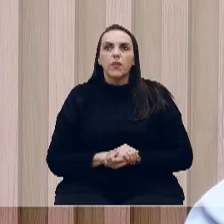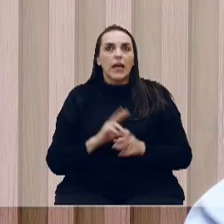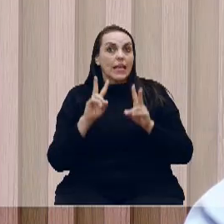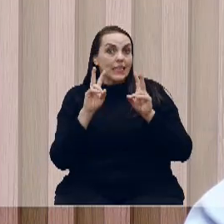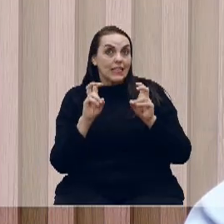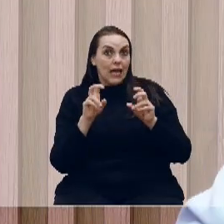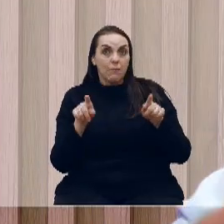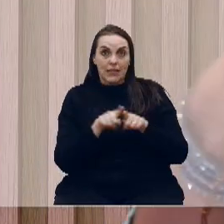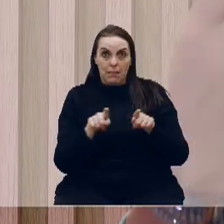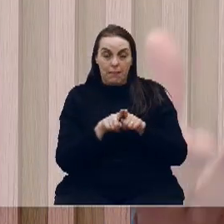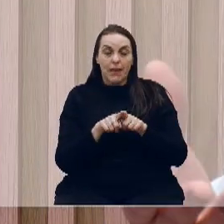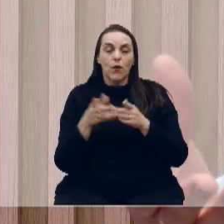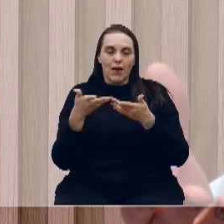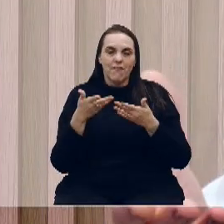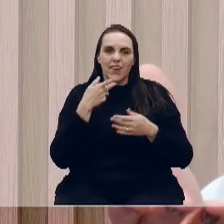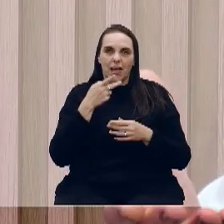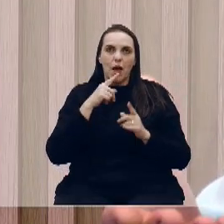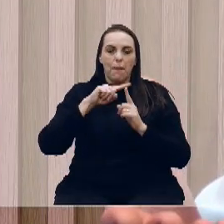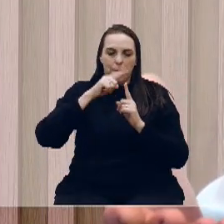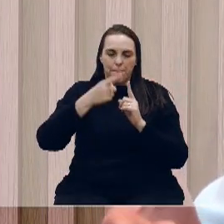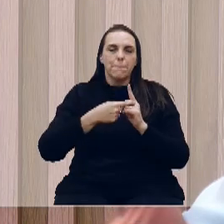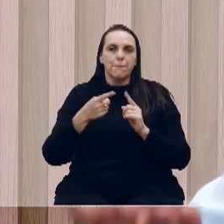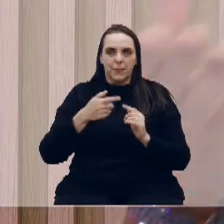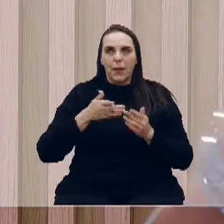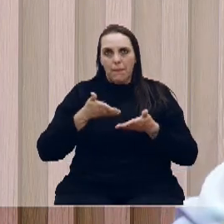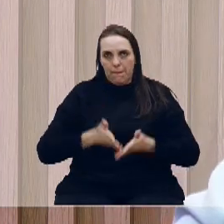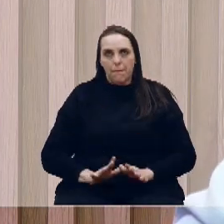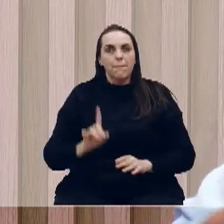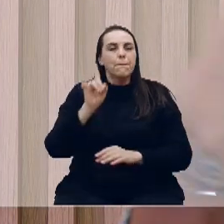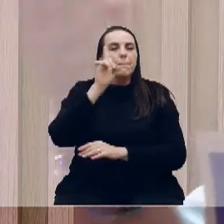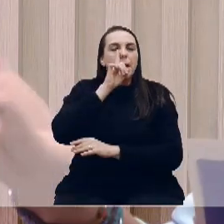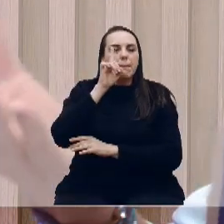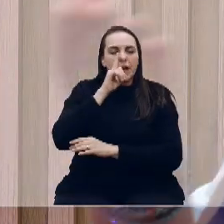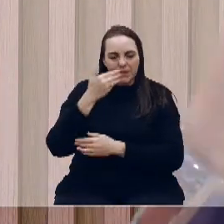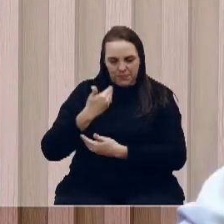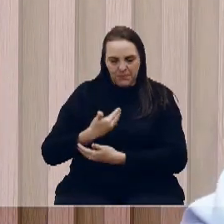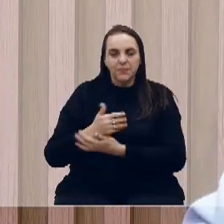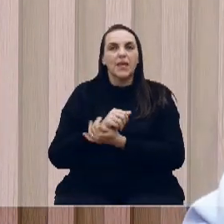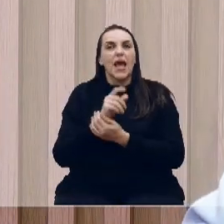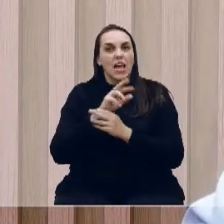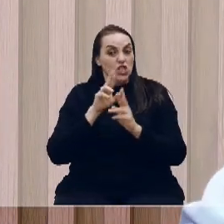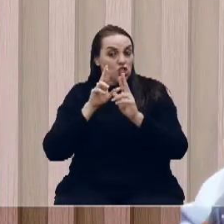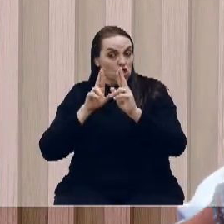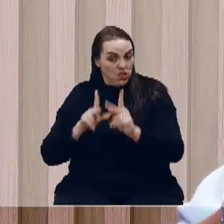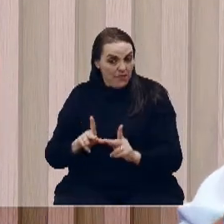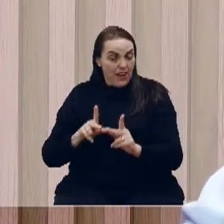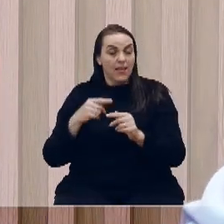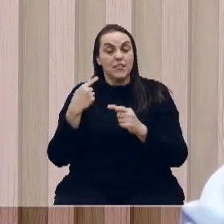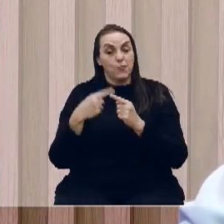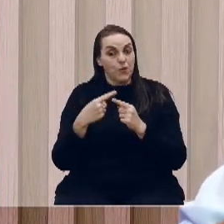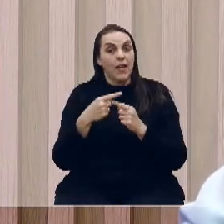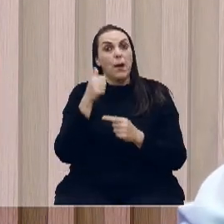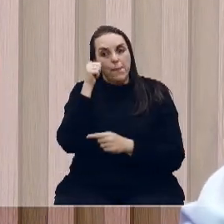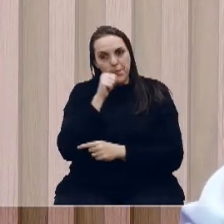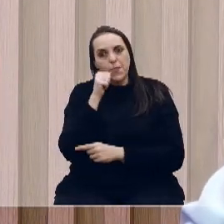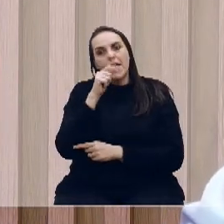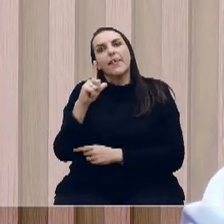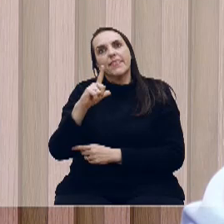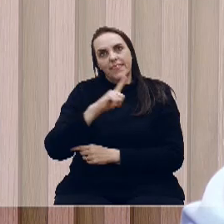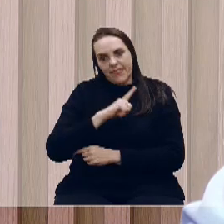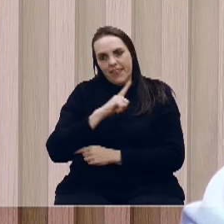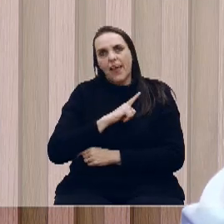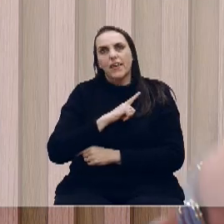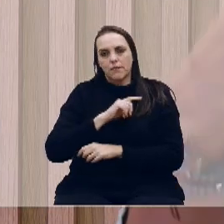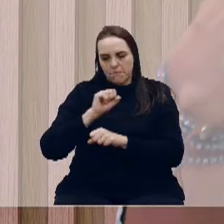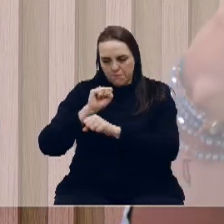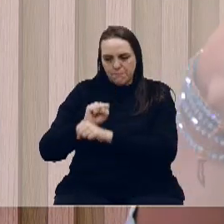programa é maternidade. A gente sabe que a mulher tem, né, a nossa diferença para os homens, essa questão da maternidade, que a gente tem que dar uma pausa